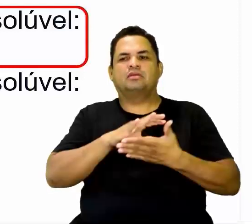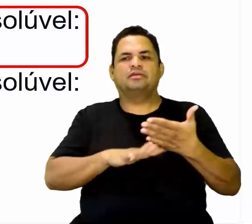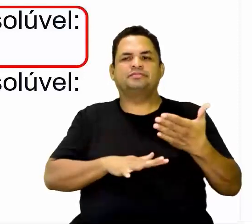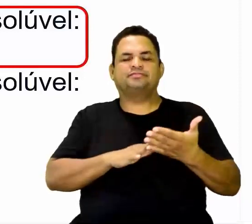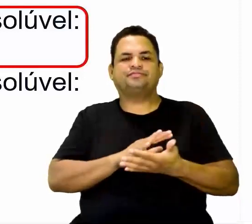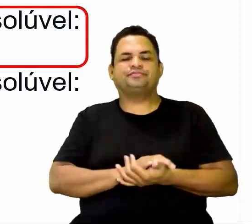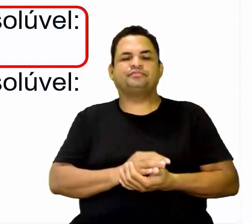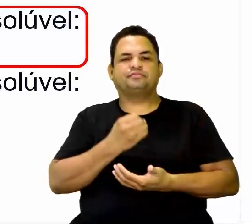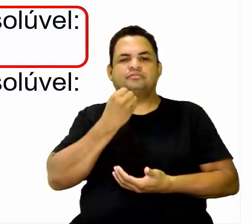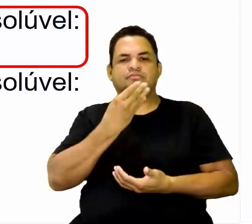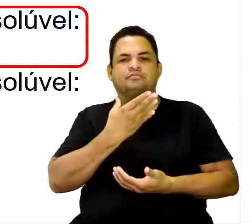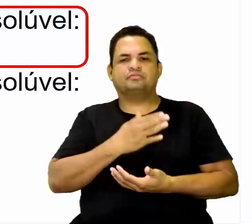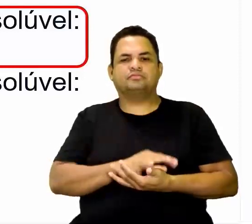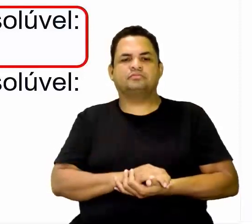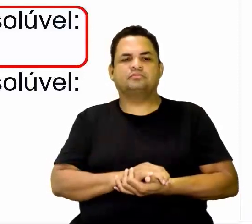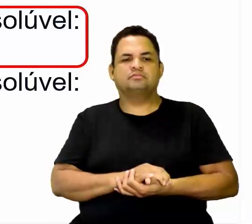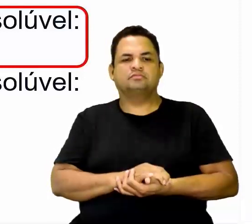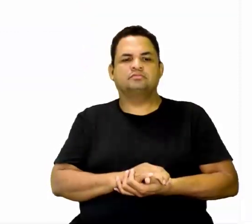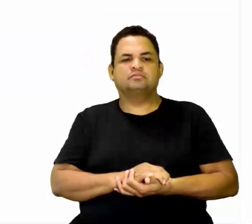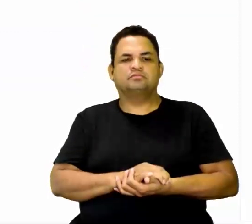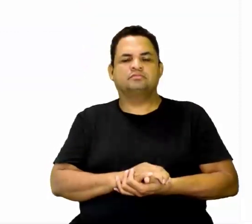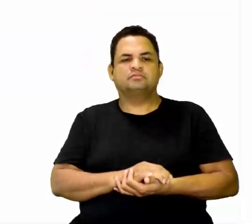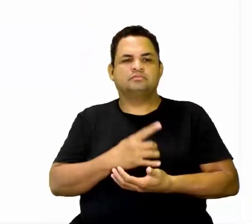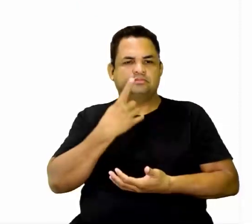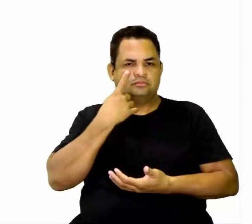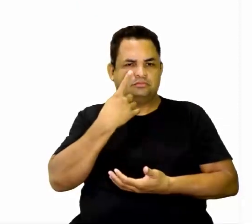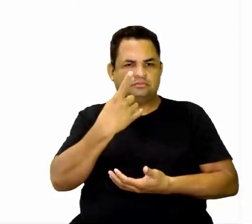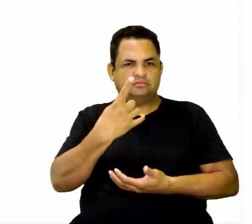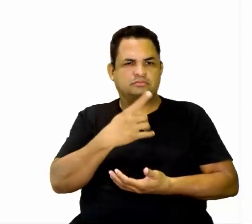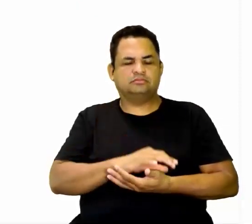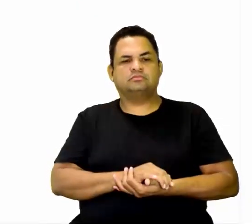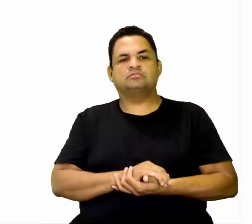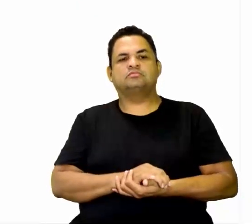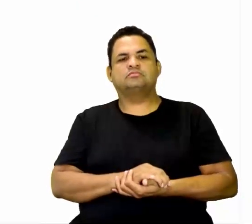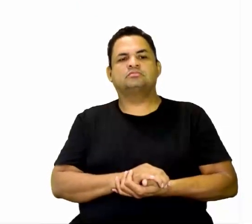tá bom? Somente conferindo lá no